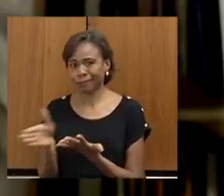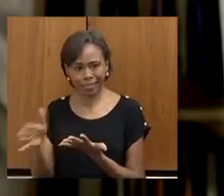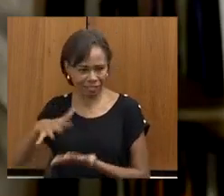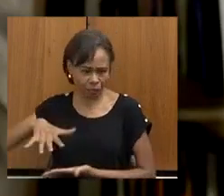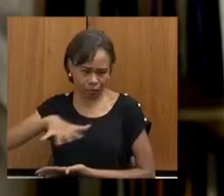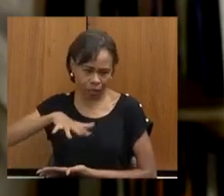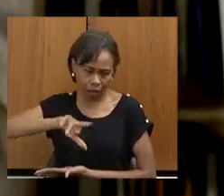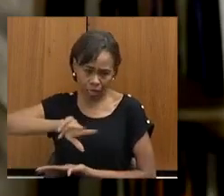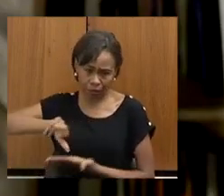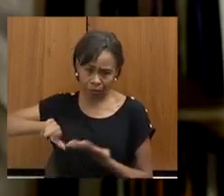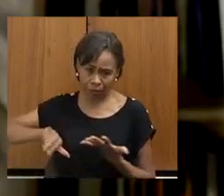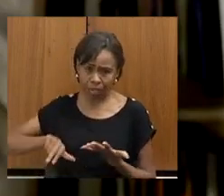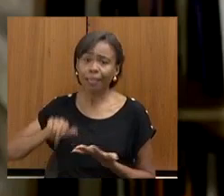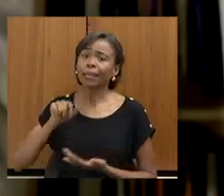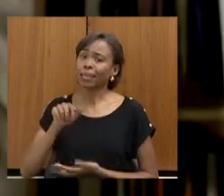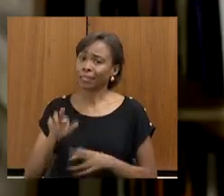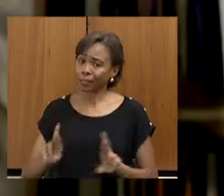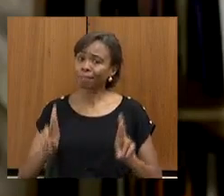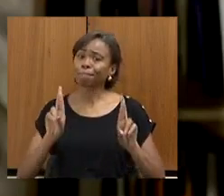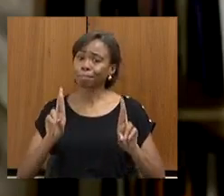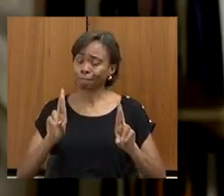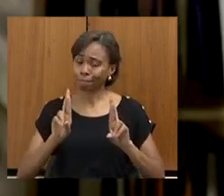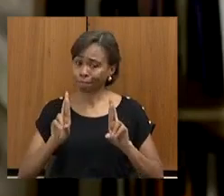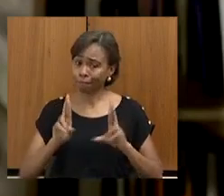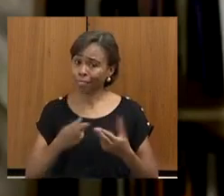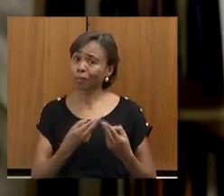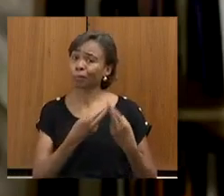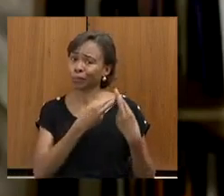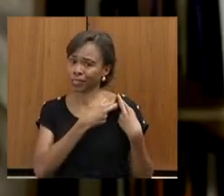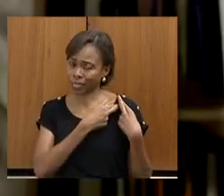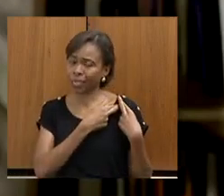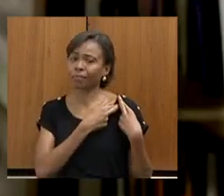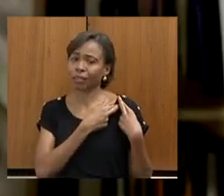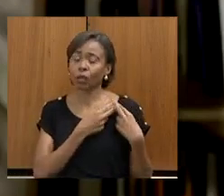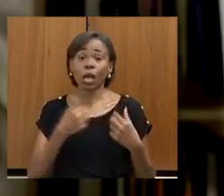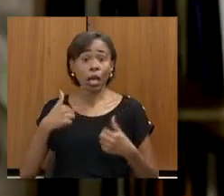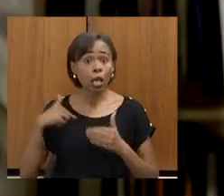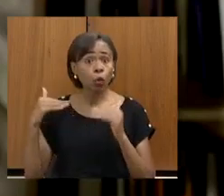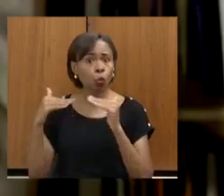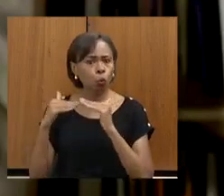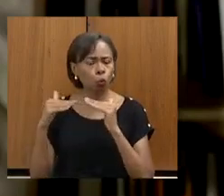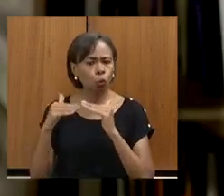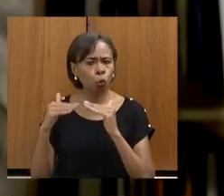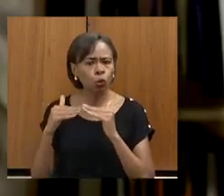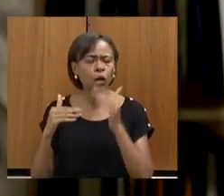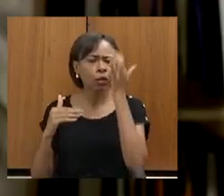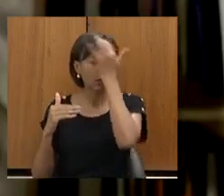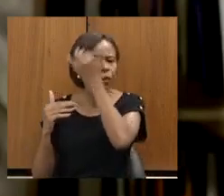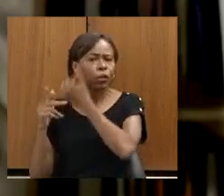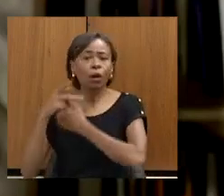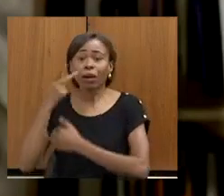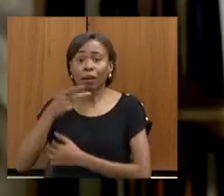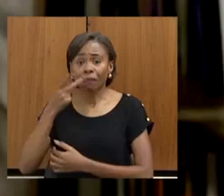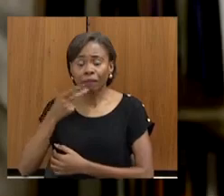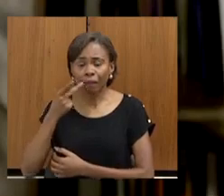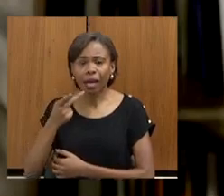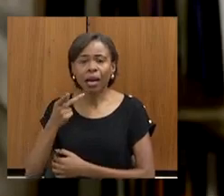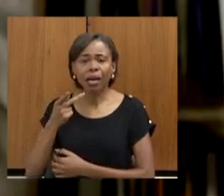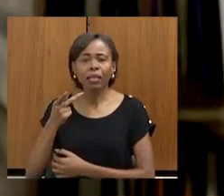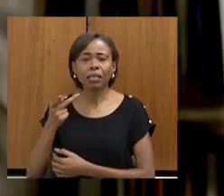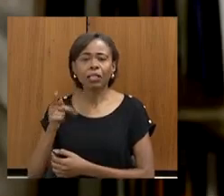é também responsável por essa questão. Concordo muito com as palavras introdutórias dessa